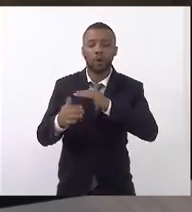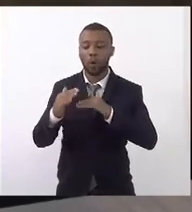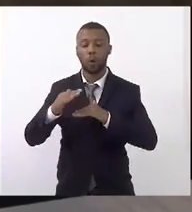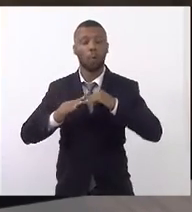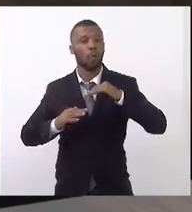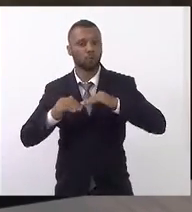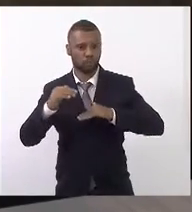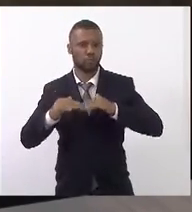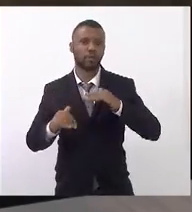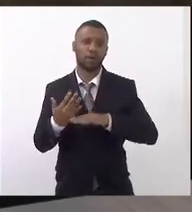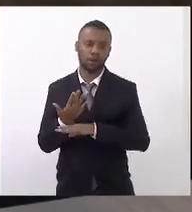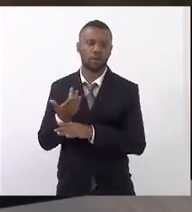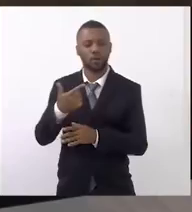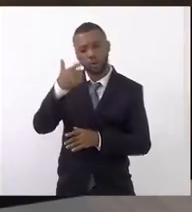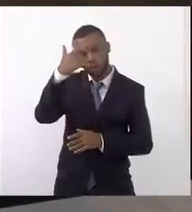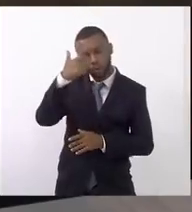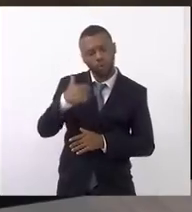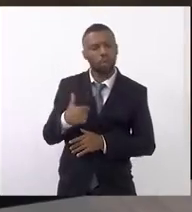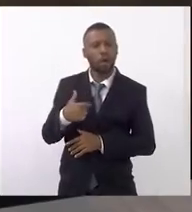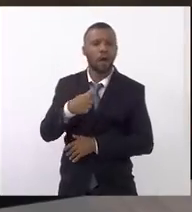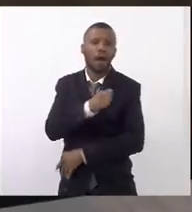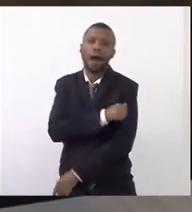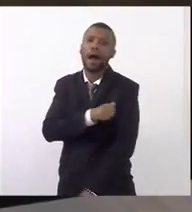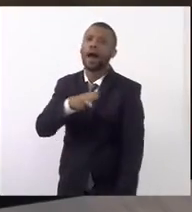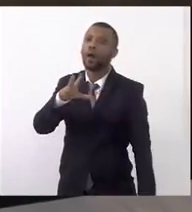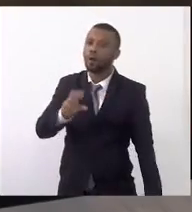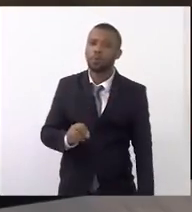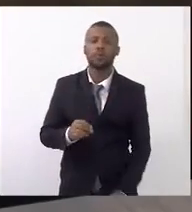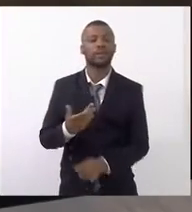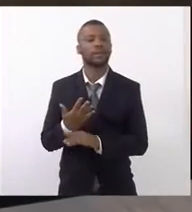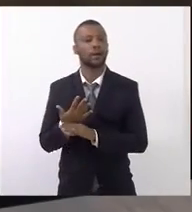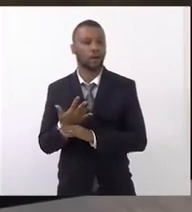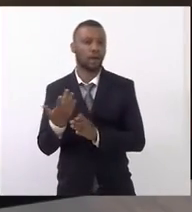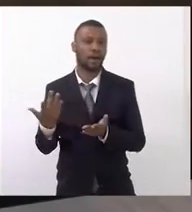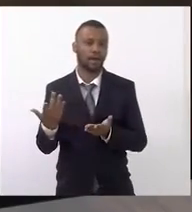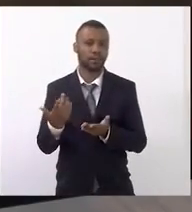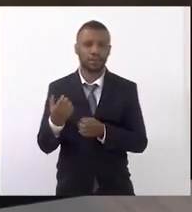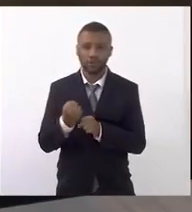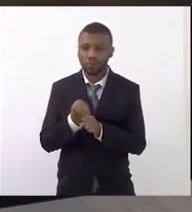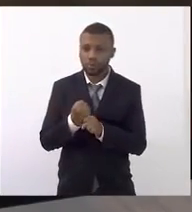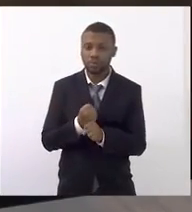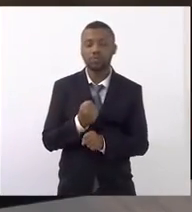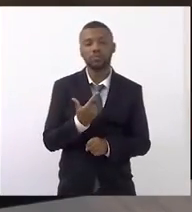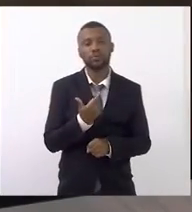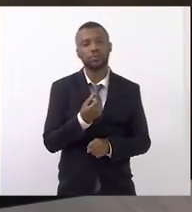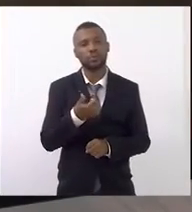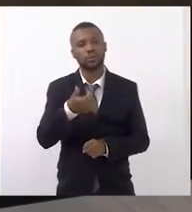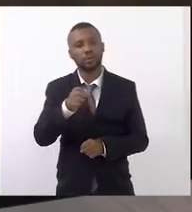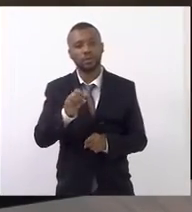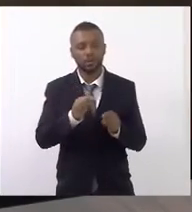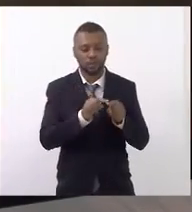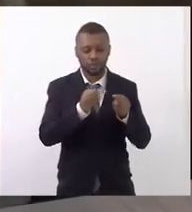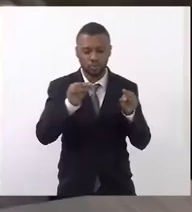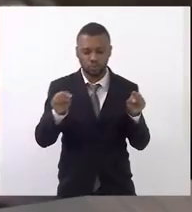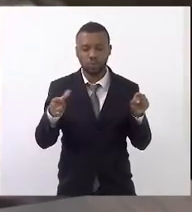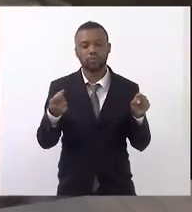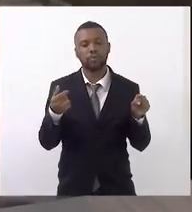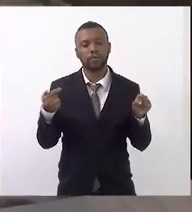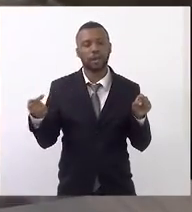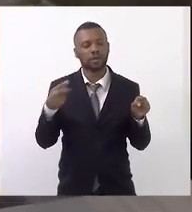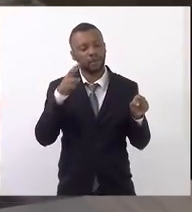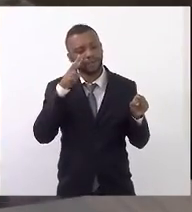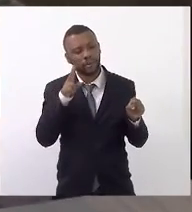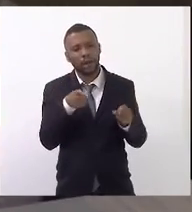Sou aluna, sou prata da casa uerjiana, e de 2015 a 2017 vi a nossa